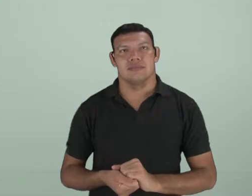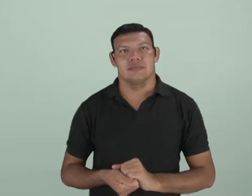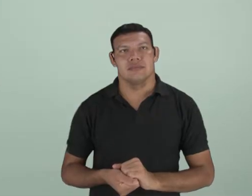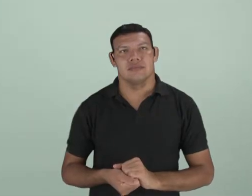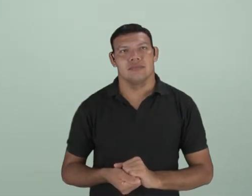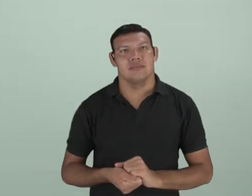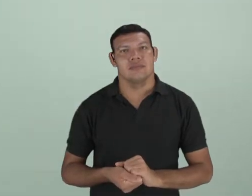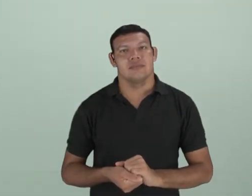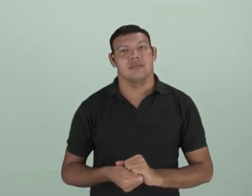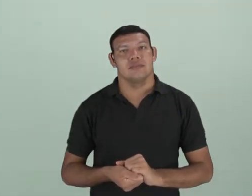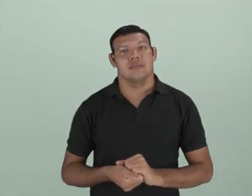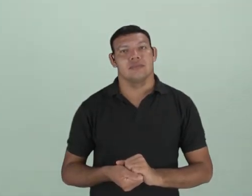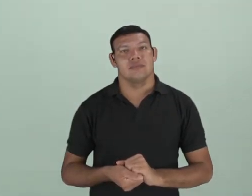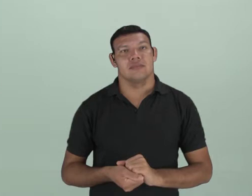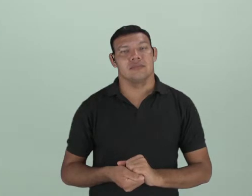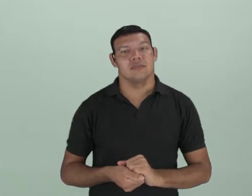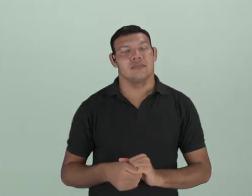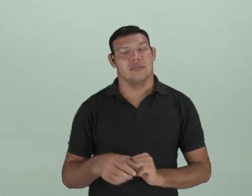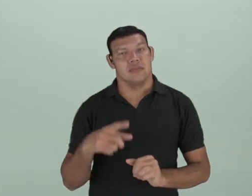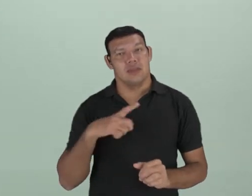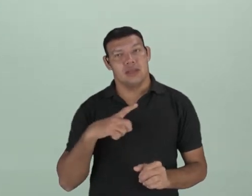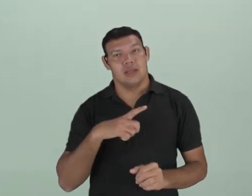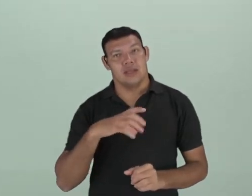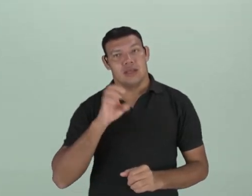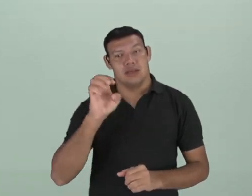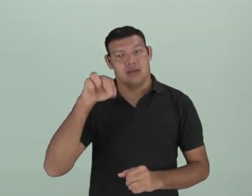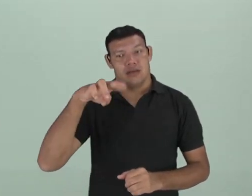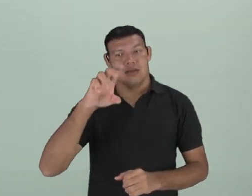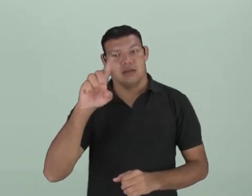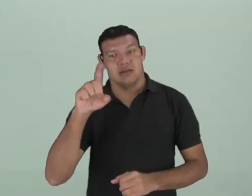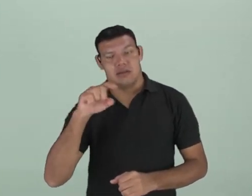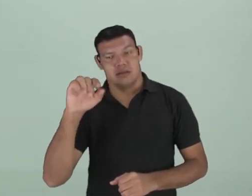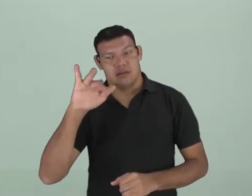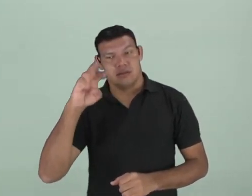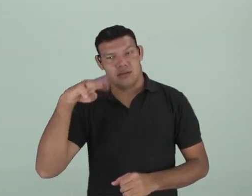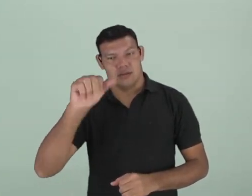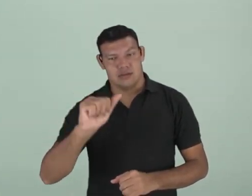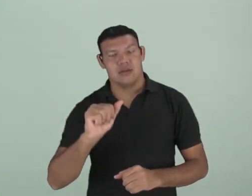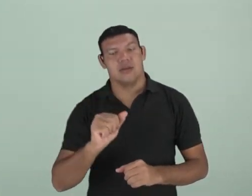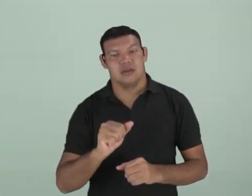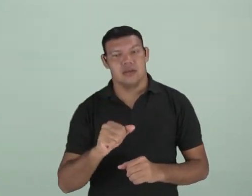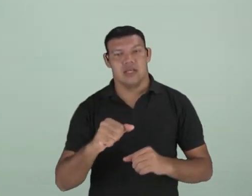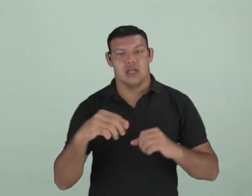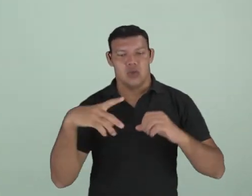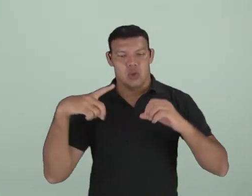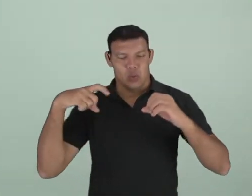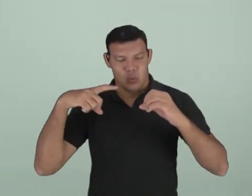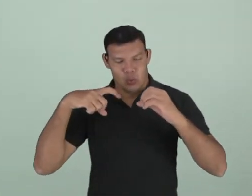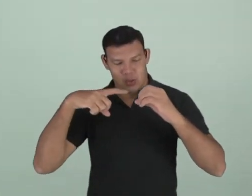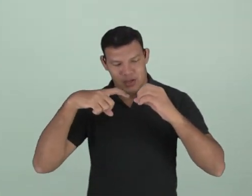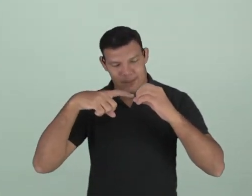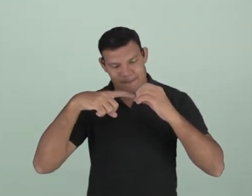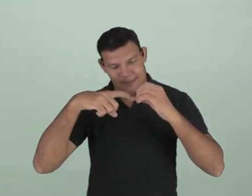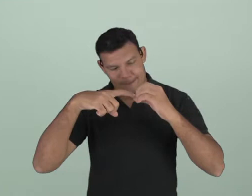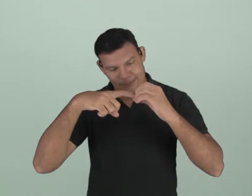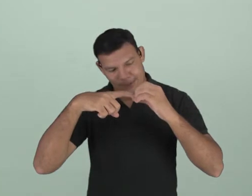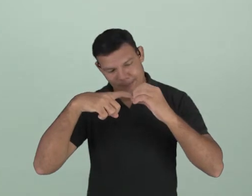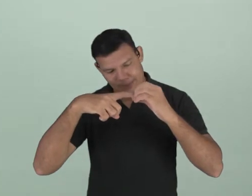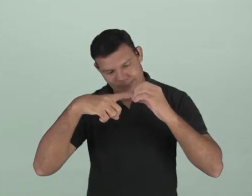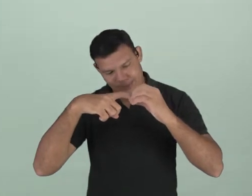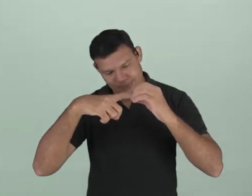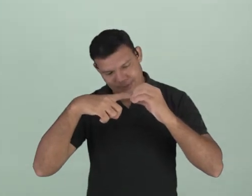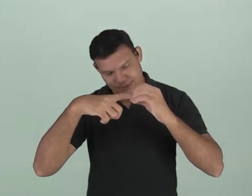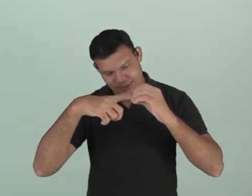camadas ou a voz tô conta com uma série de enzimas que vão dissolvendo essas camadas e permite com que ele vai entrando até que